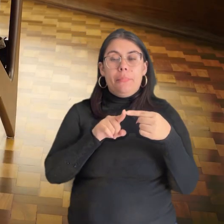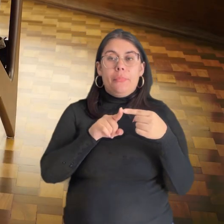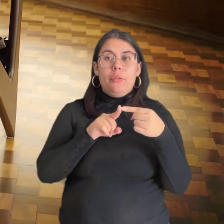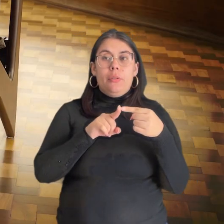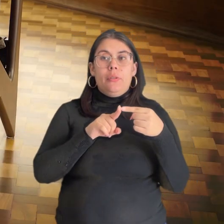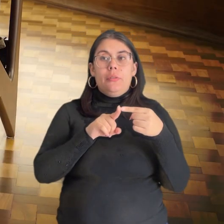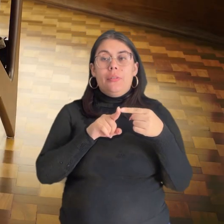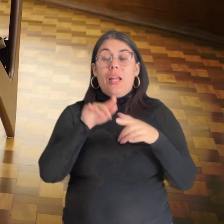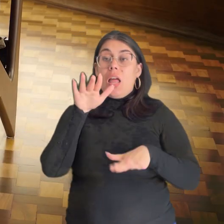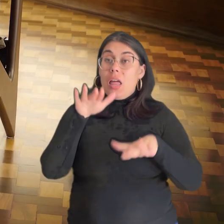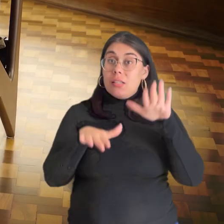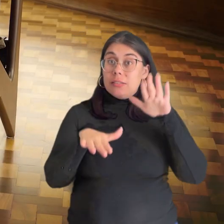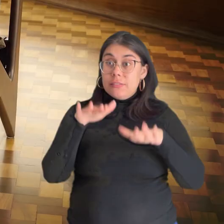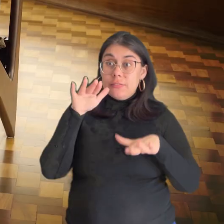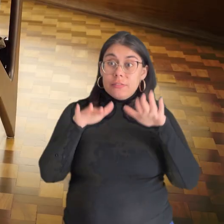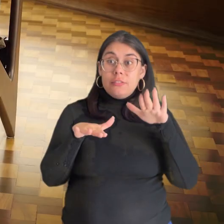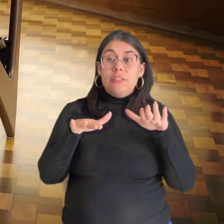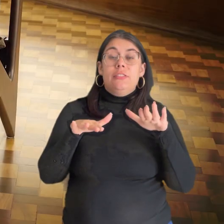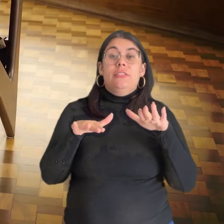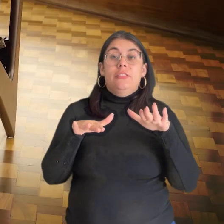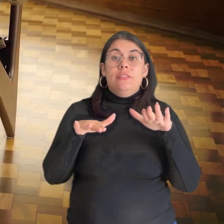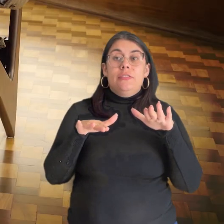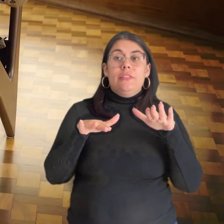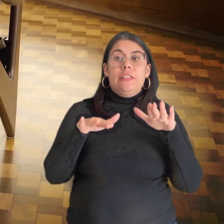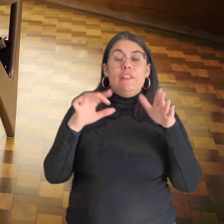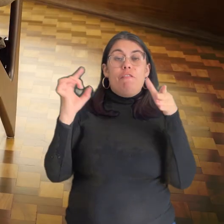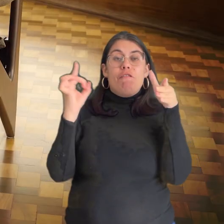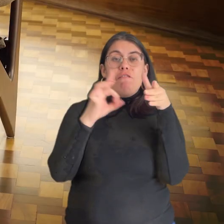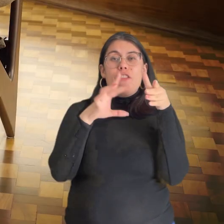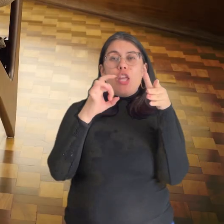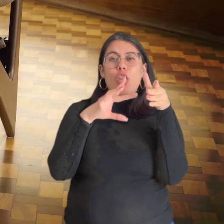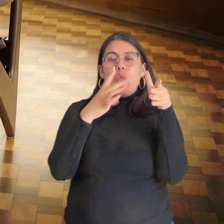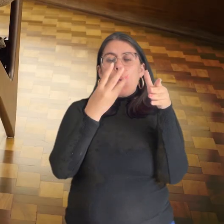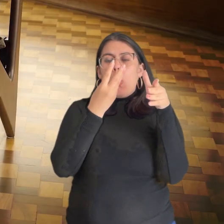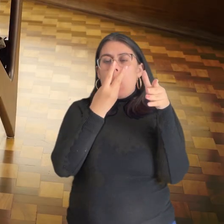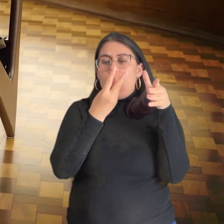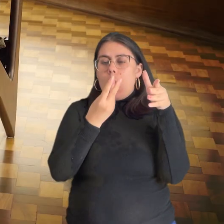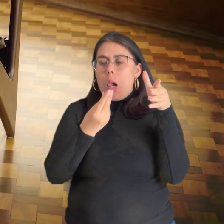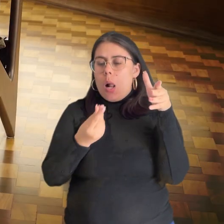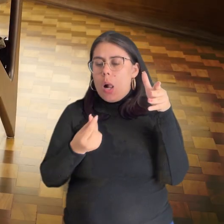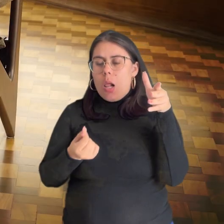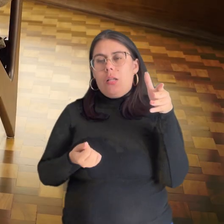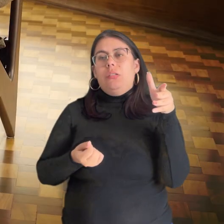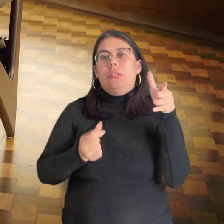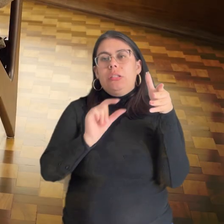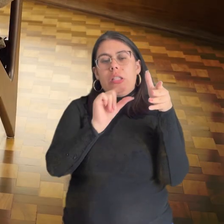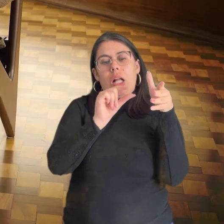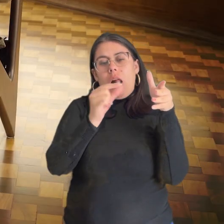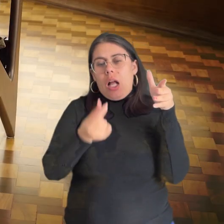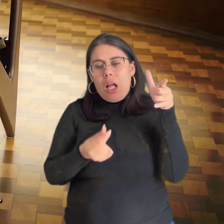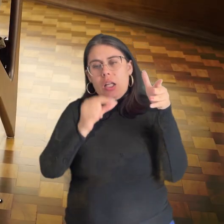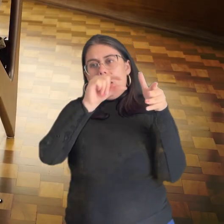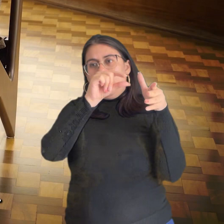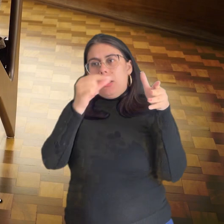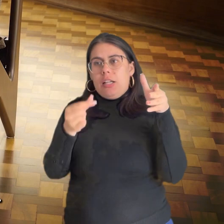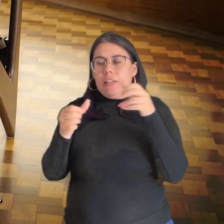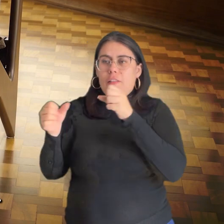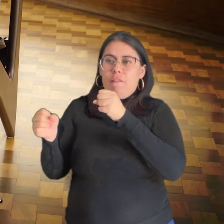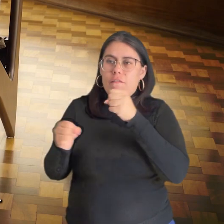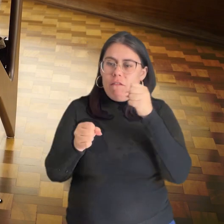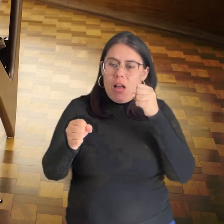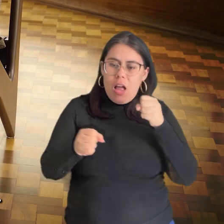Primeiro, às vezes caíam algumas pastilhas, algumas tesselas. Elas